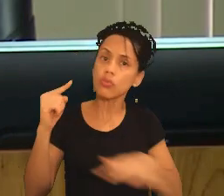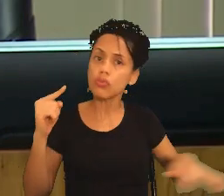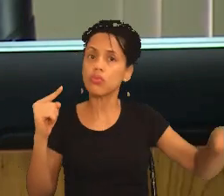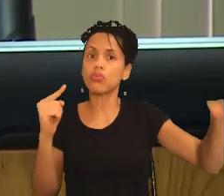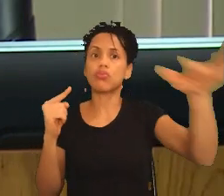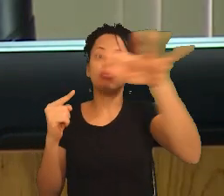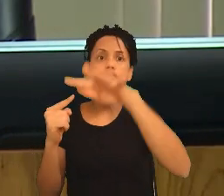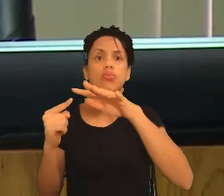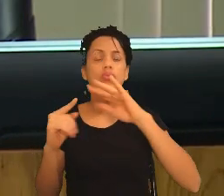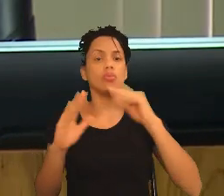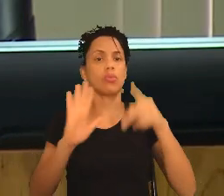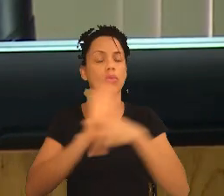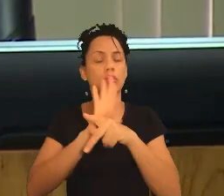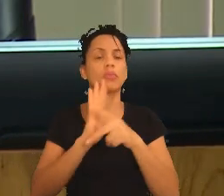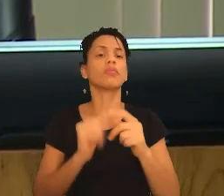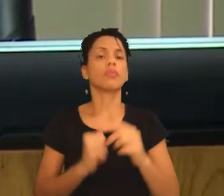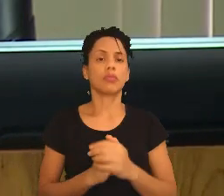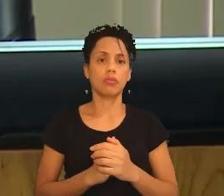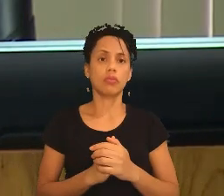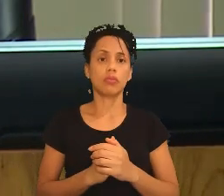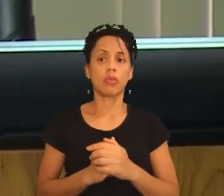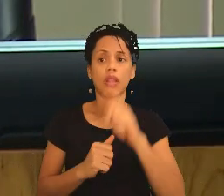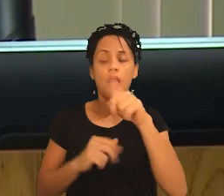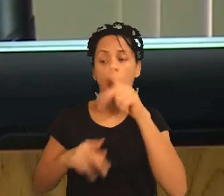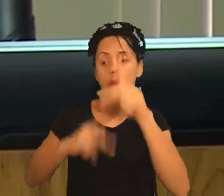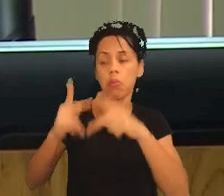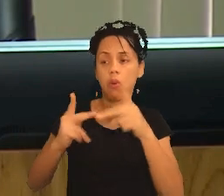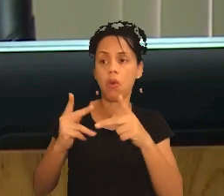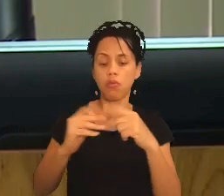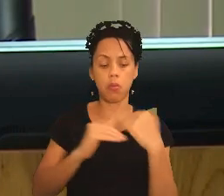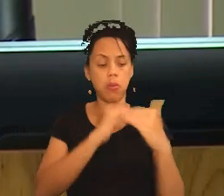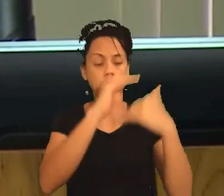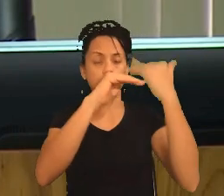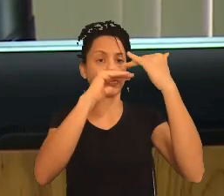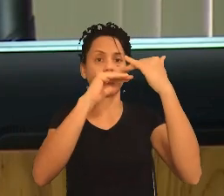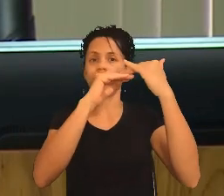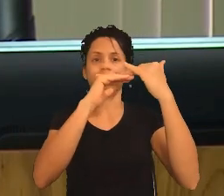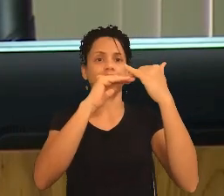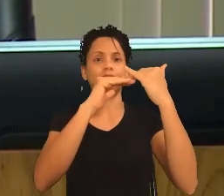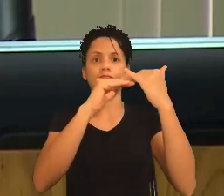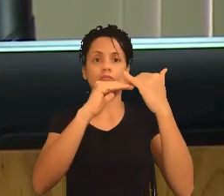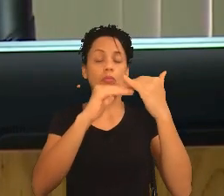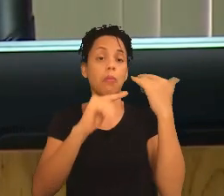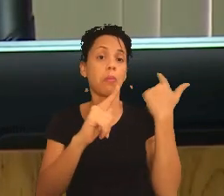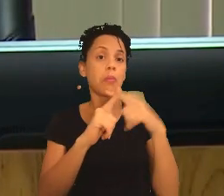nossa região, as pessoas percebem que a nossa luta é a luta de todos lá.